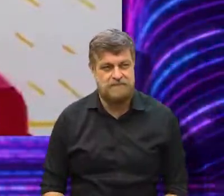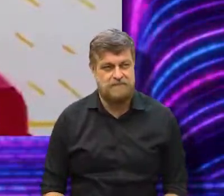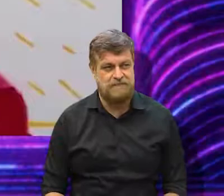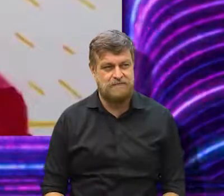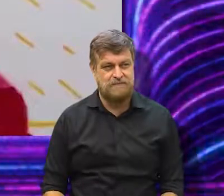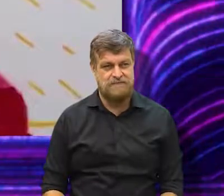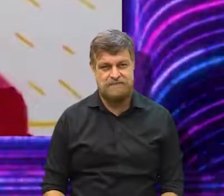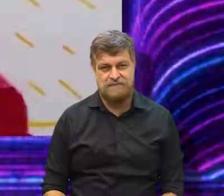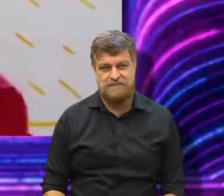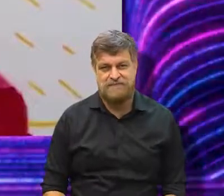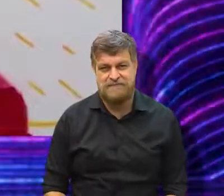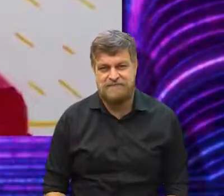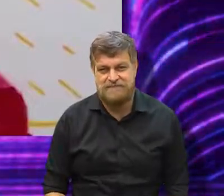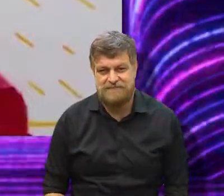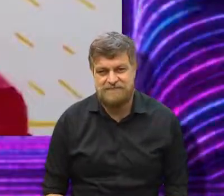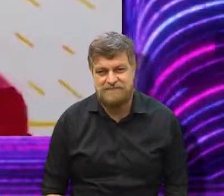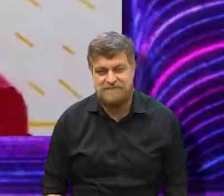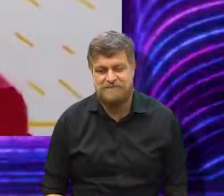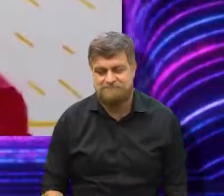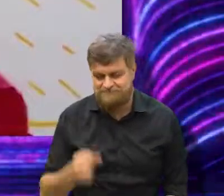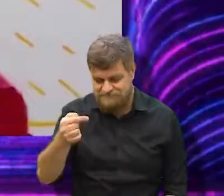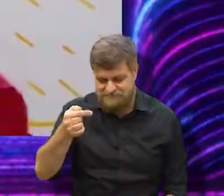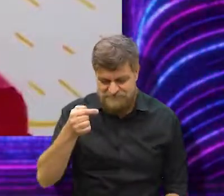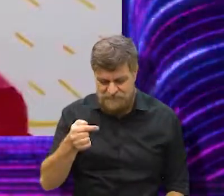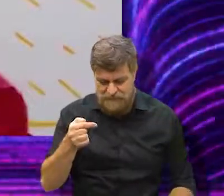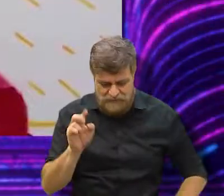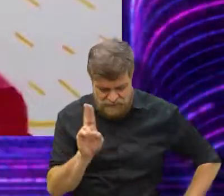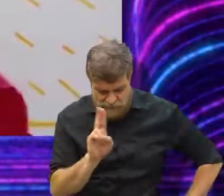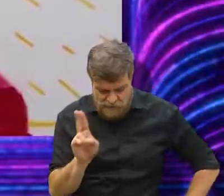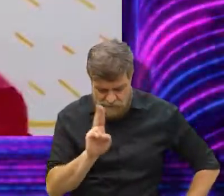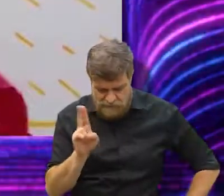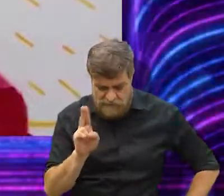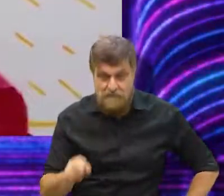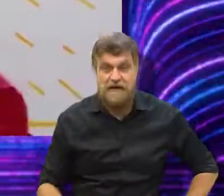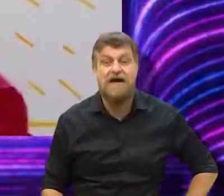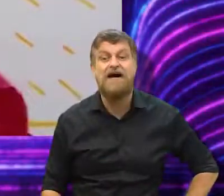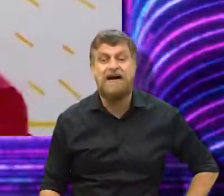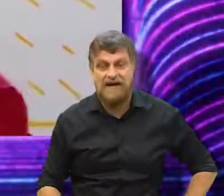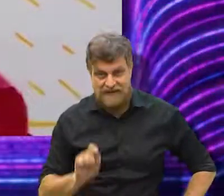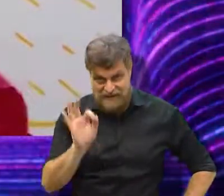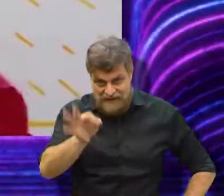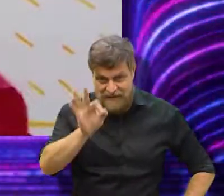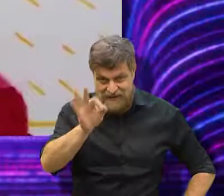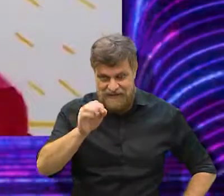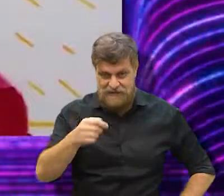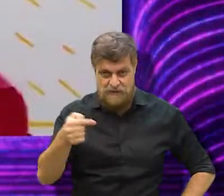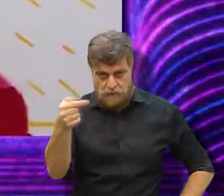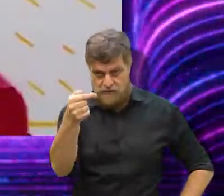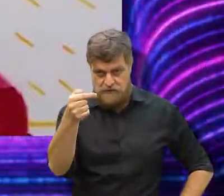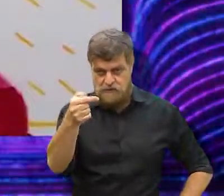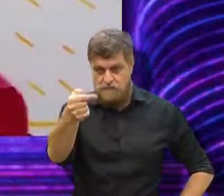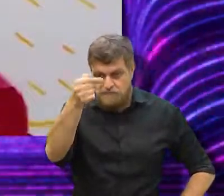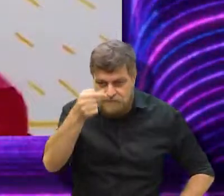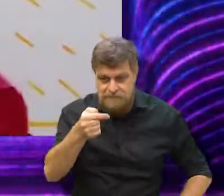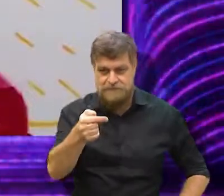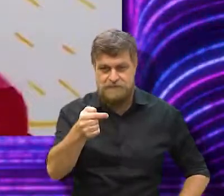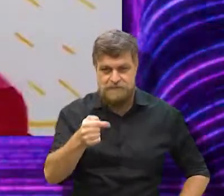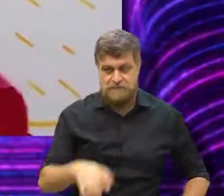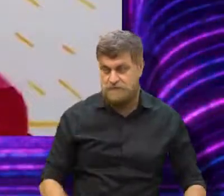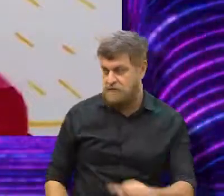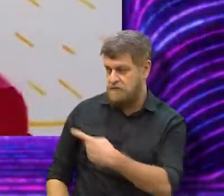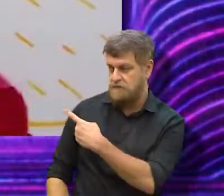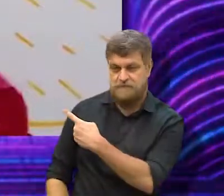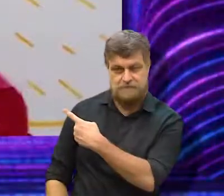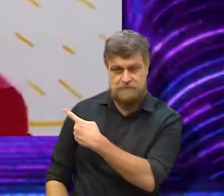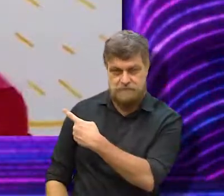@gabrielmanete, aí aquele, não é o espacinho, é aquele no chão, como é que se chama? Eu sou péssimo de internet. Underline, é verdade, underline.